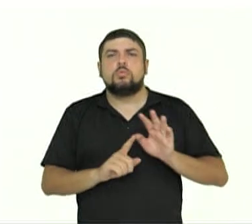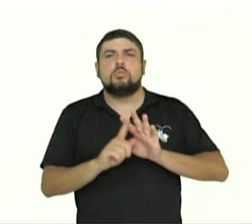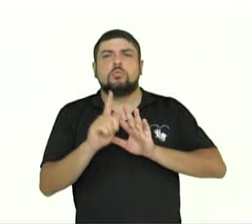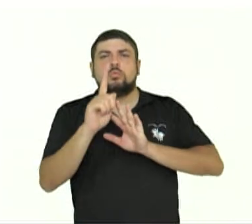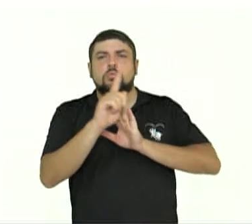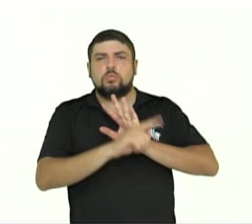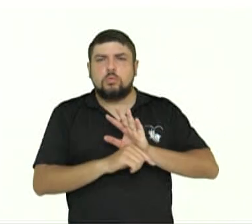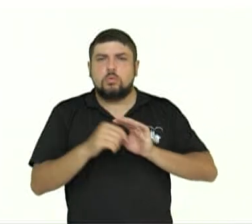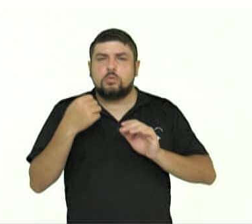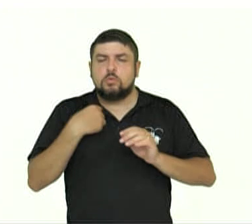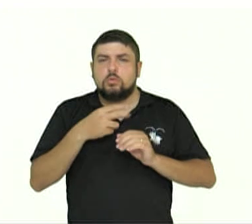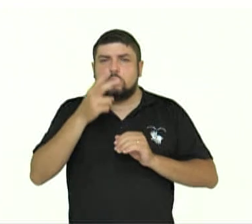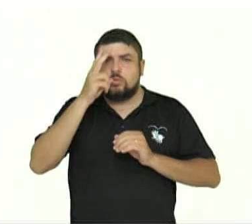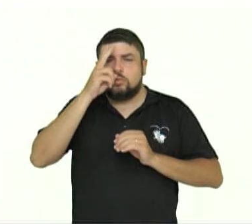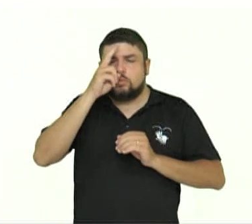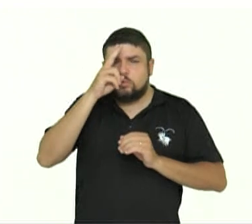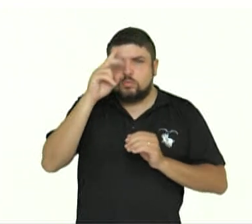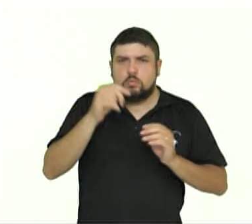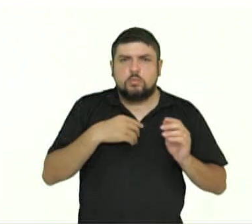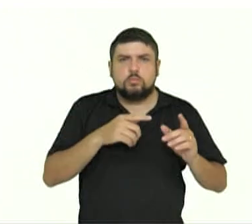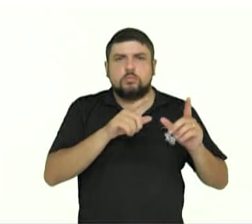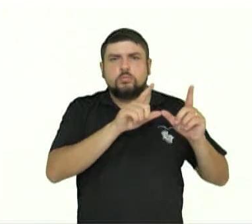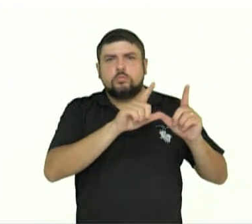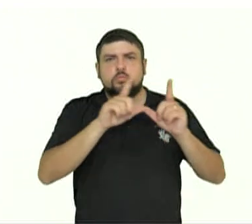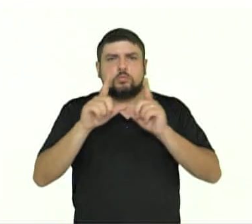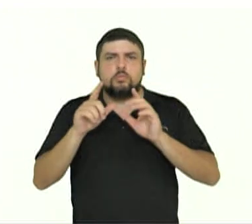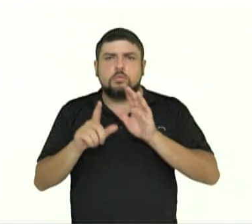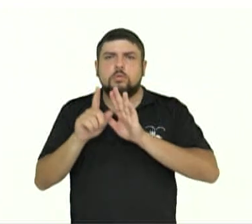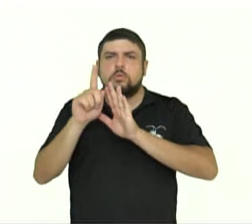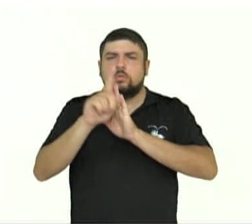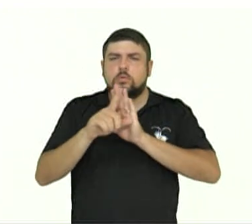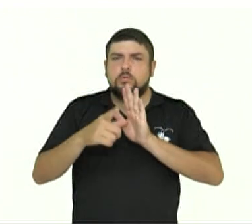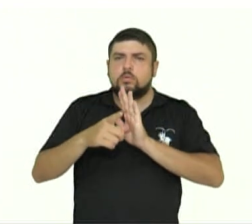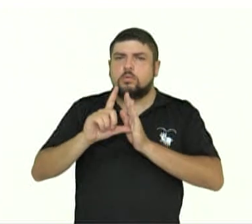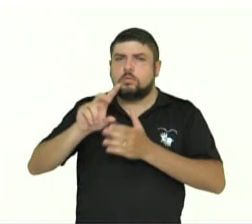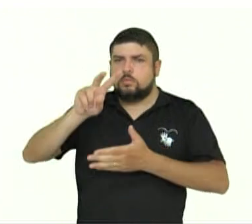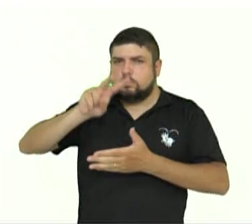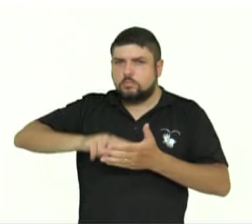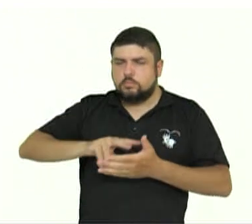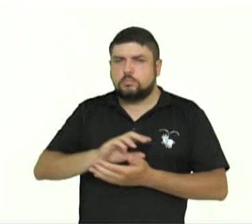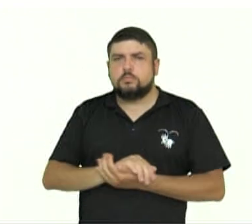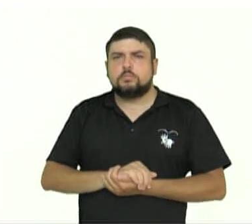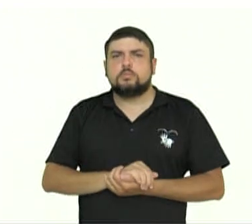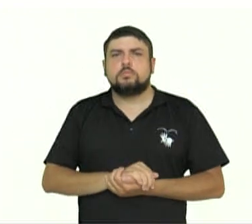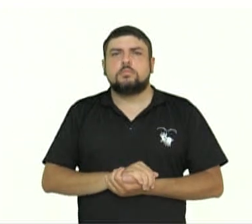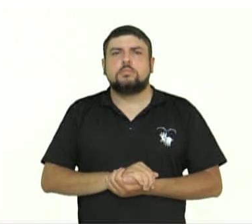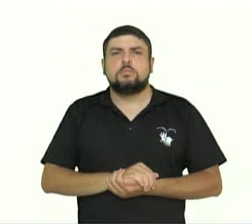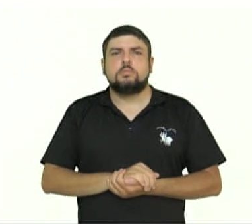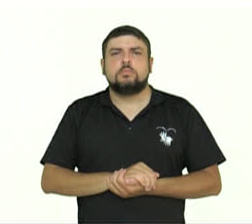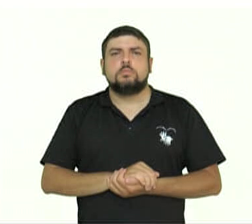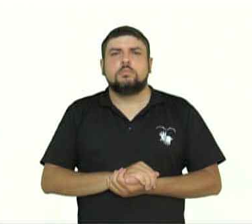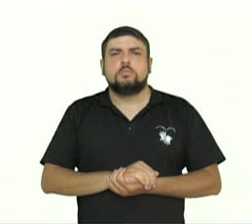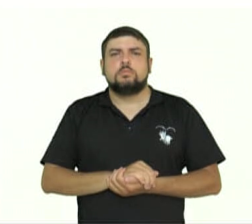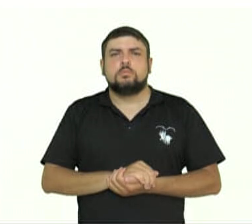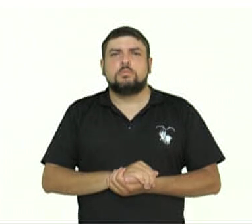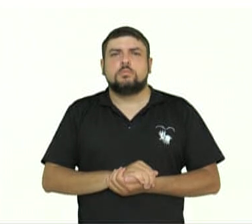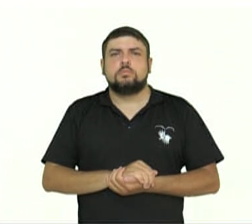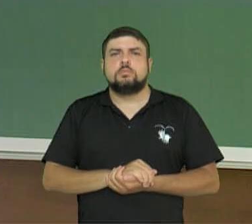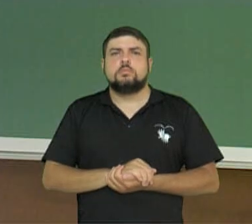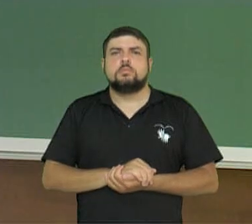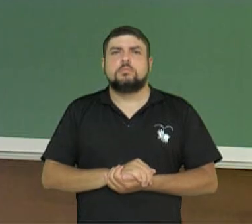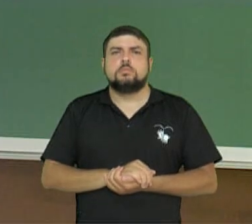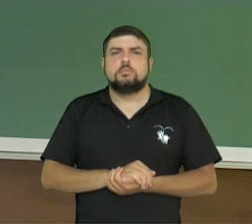Então, a definição desse gênero de texto que nós acabamos de ver, as historietas, né? Segundo o que você já